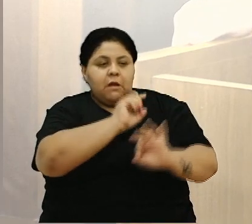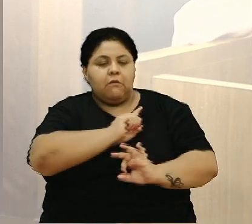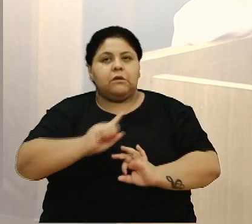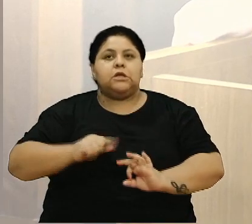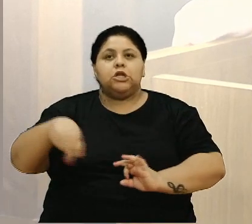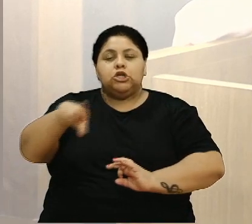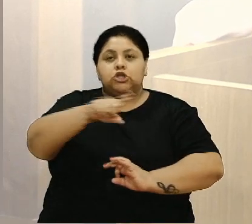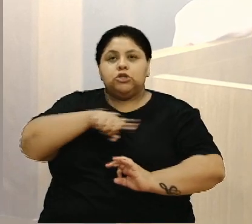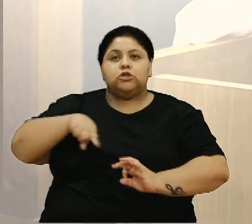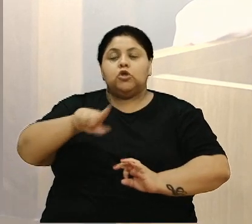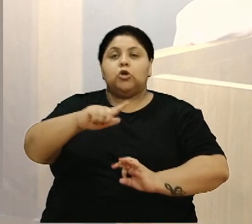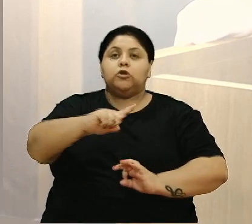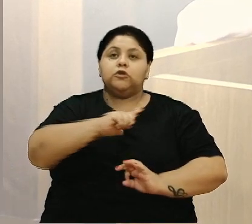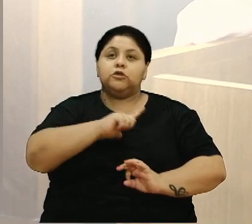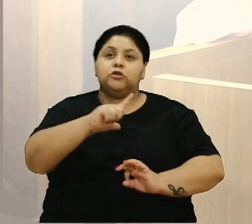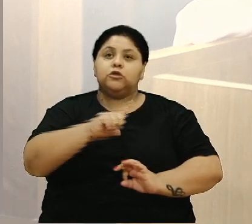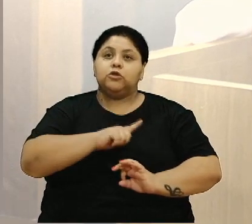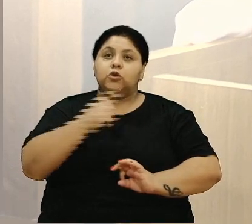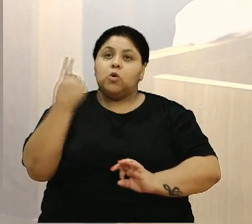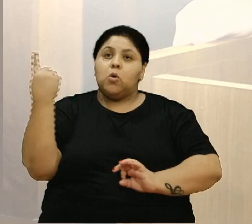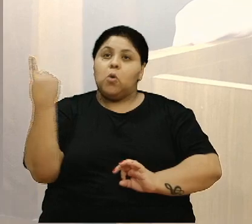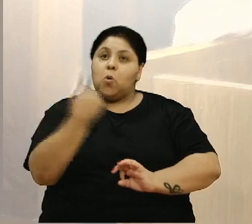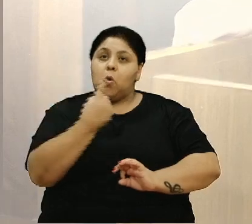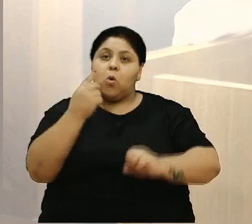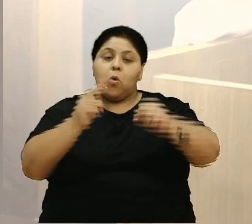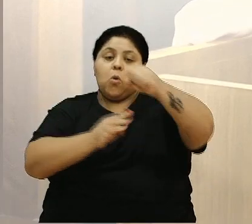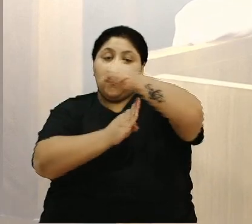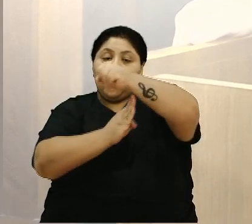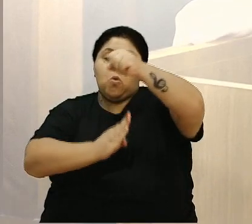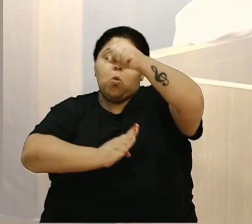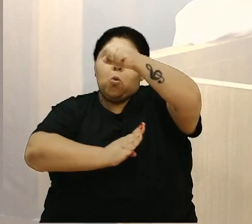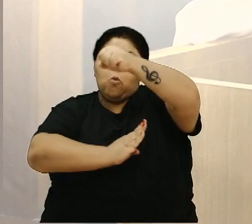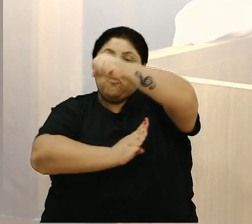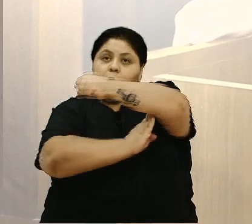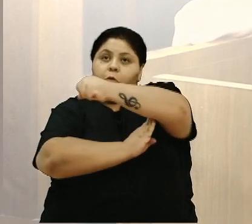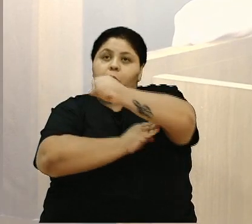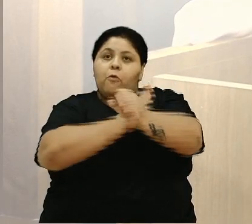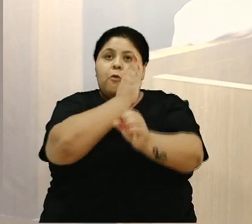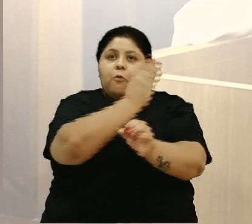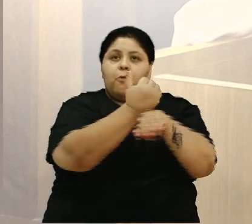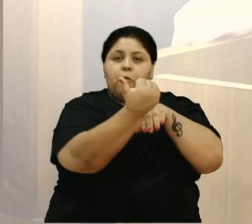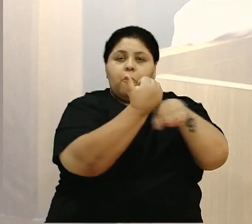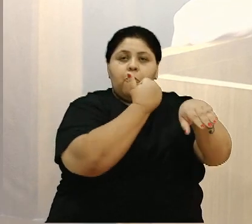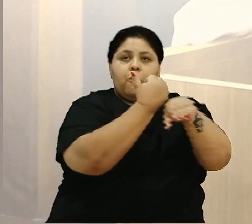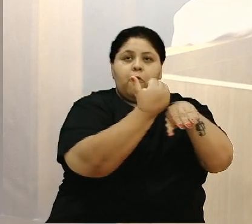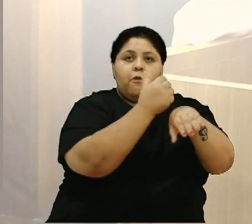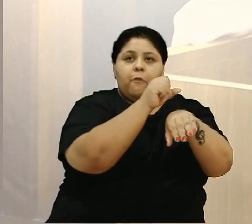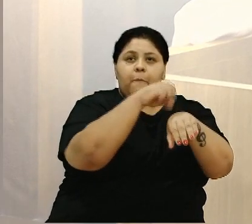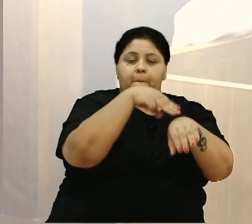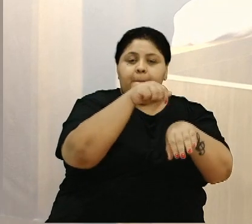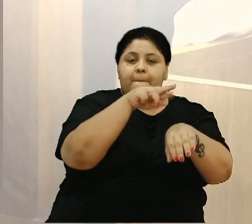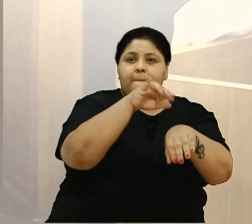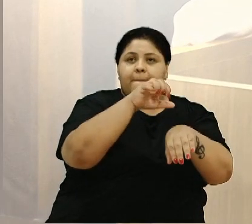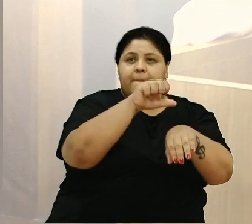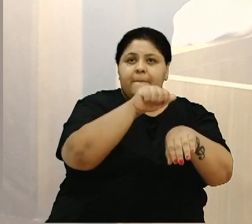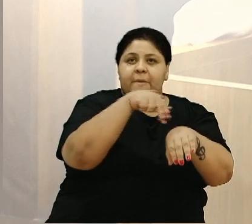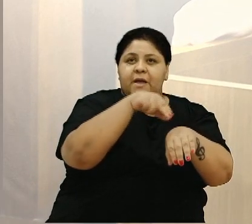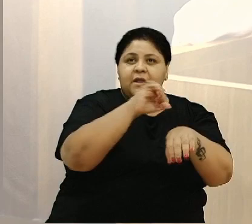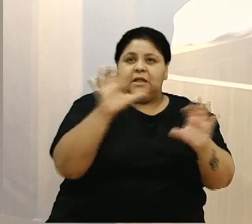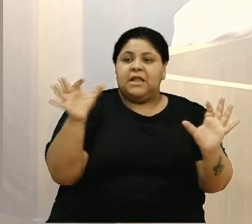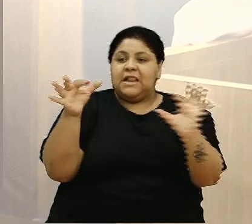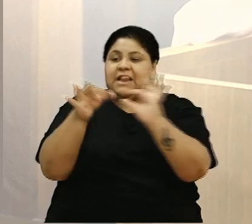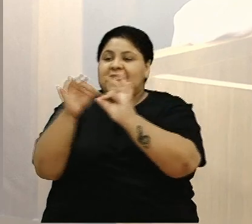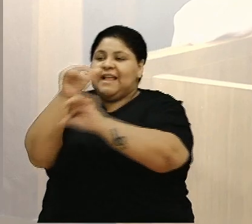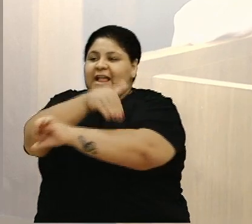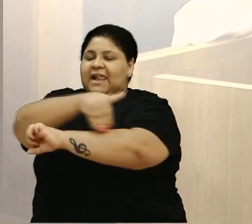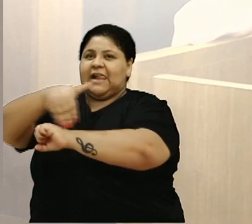nós deveríamos ter um viaduto entre a Avenida Assis Antônio Mariani, que ligasse a rua